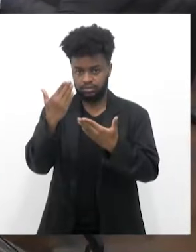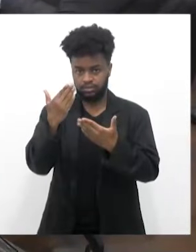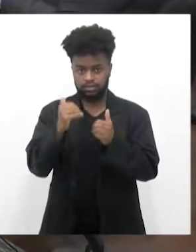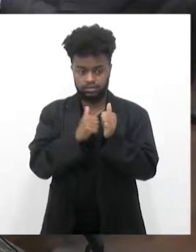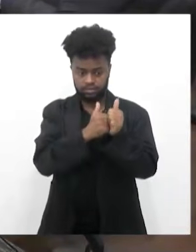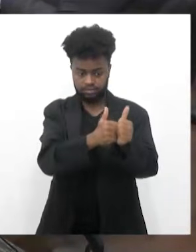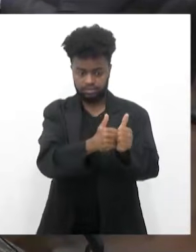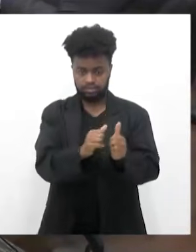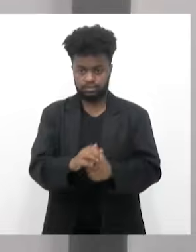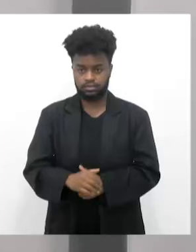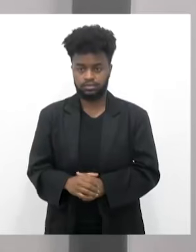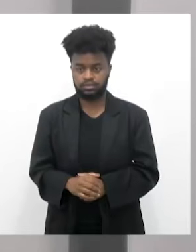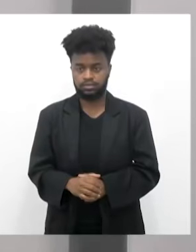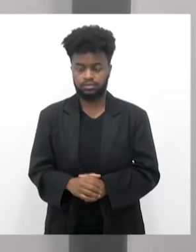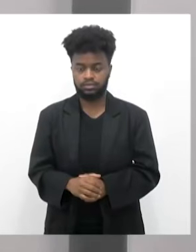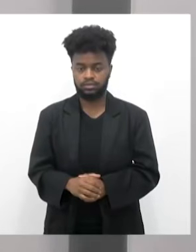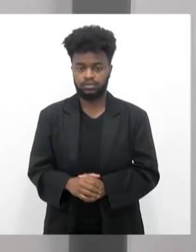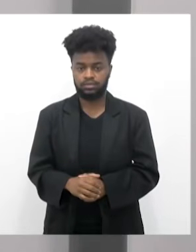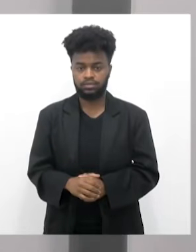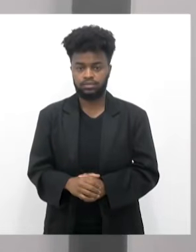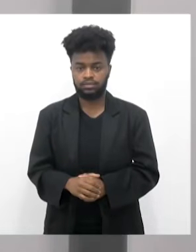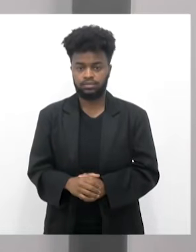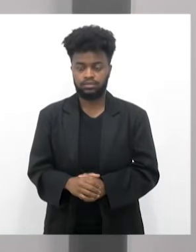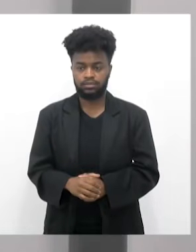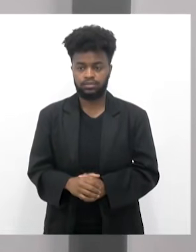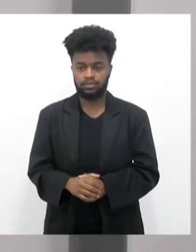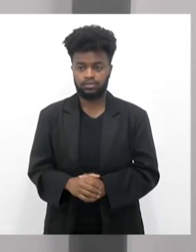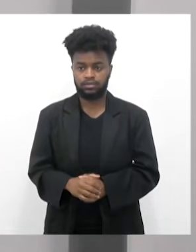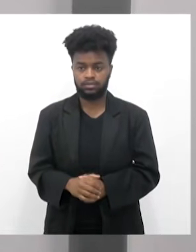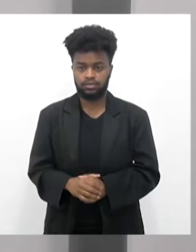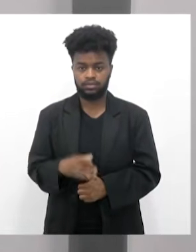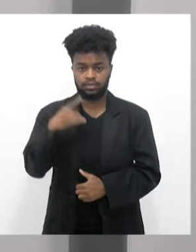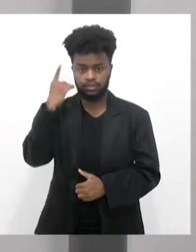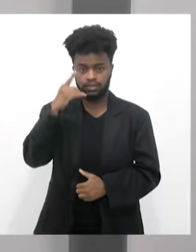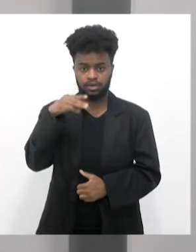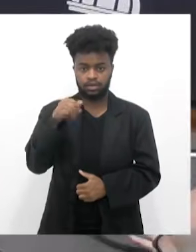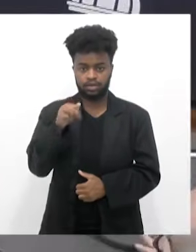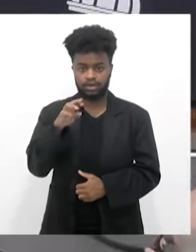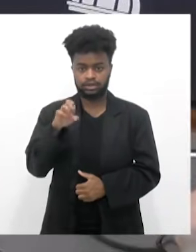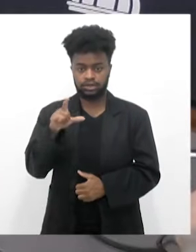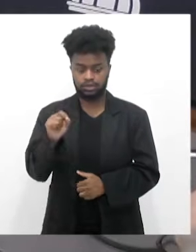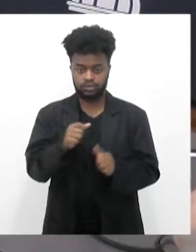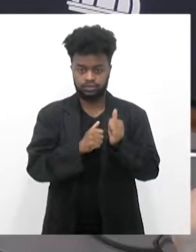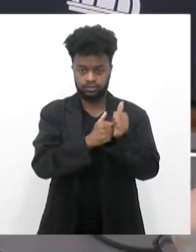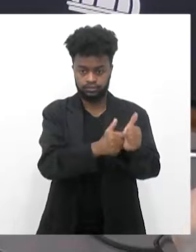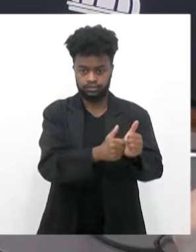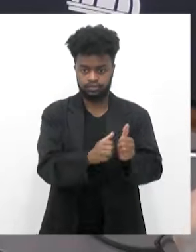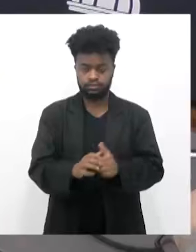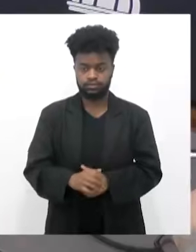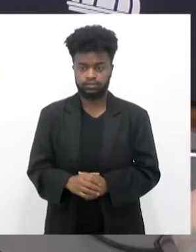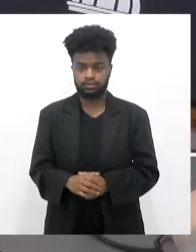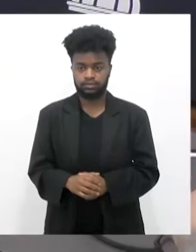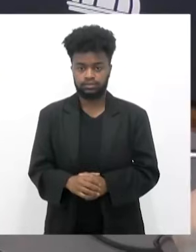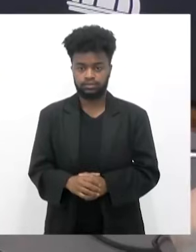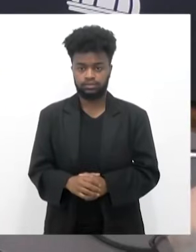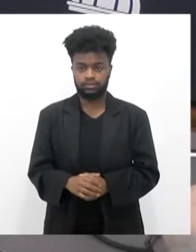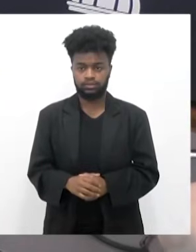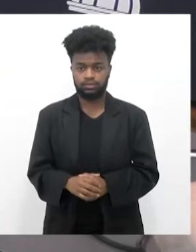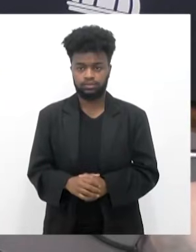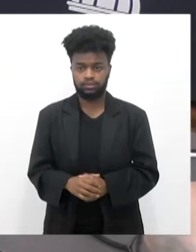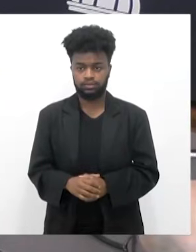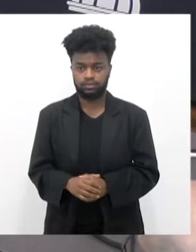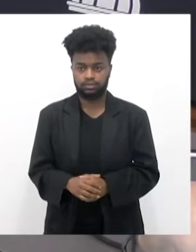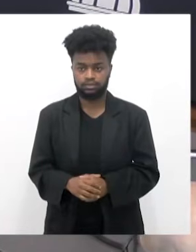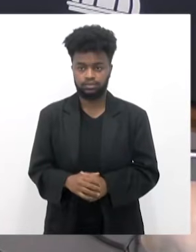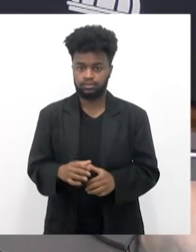observância? Com o relator, 5. Como vota o deputado Marcelo Dino? Com o relator. Bem, estamos